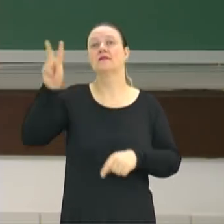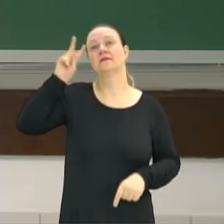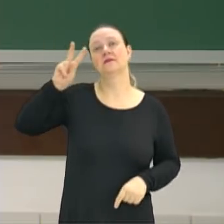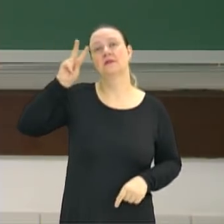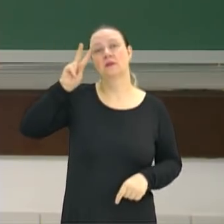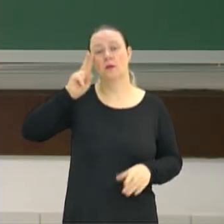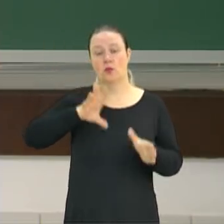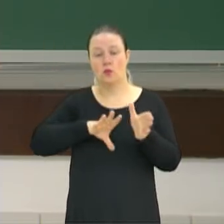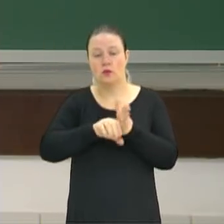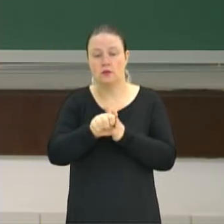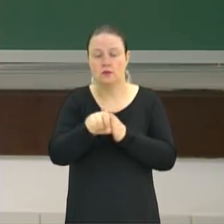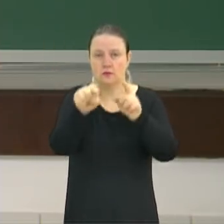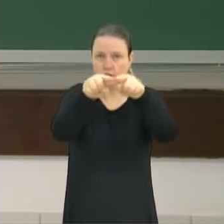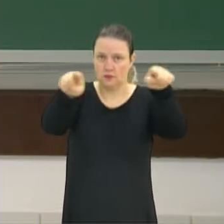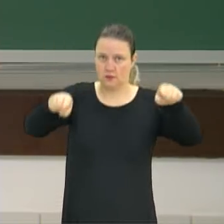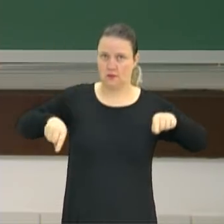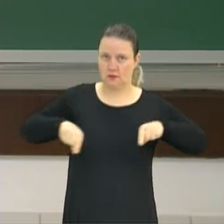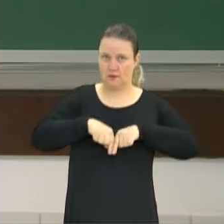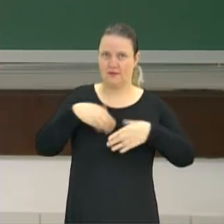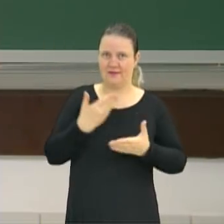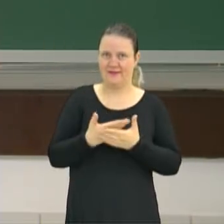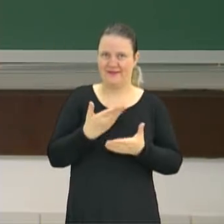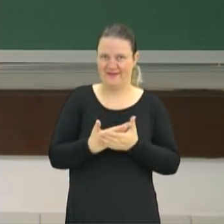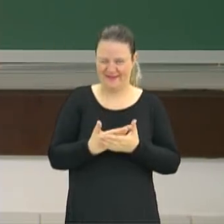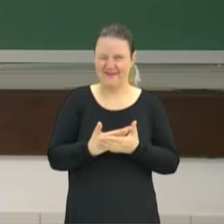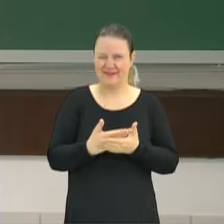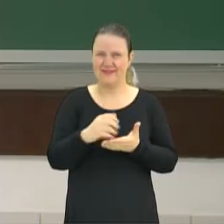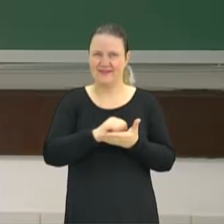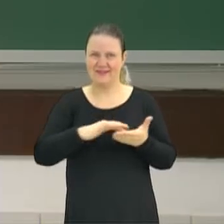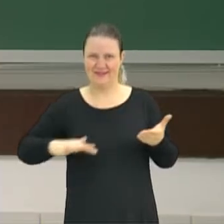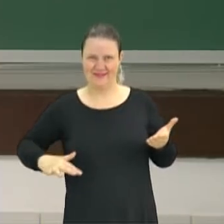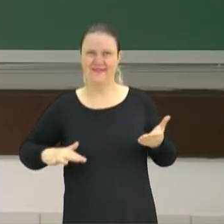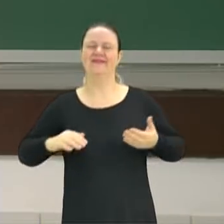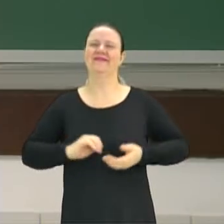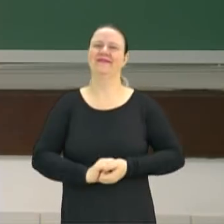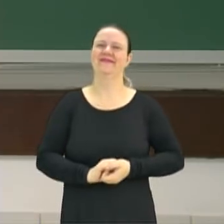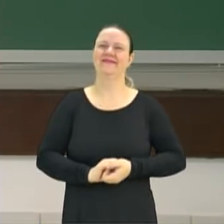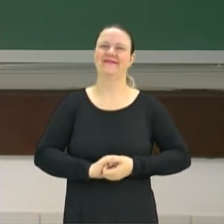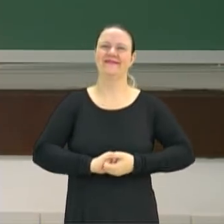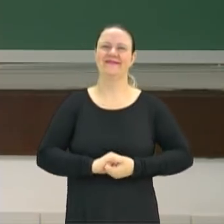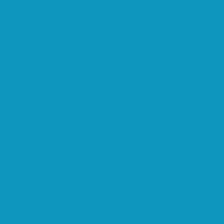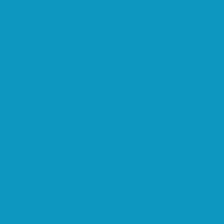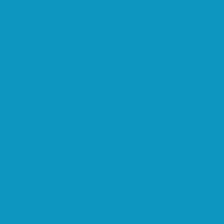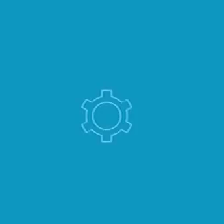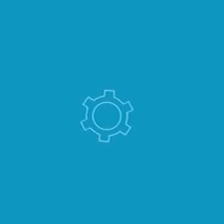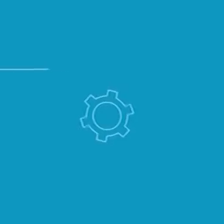de ir lá responder as questões para confirmar a tua presença, ok? Então aguardo vocês na próxima aula. Até lá!